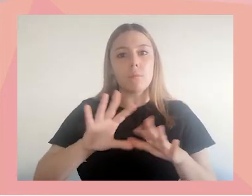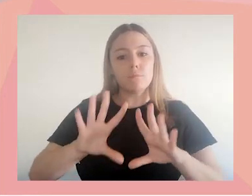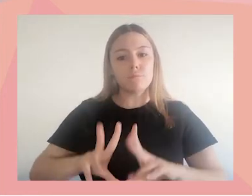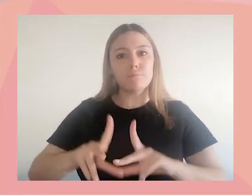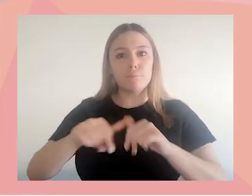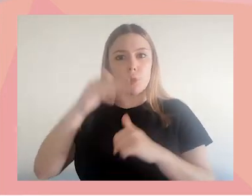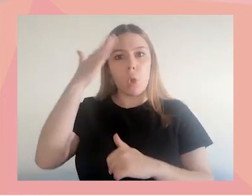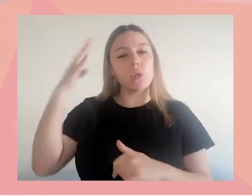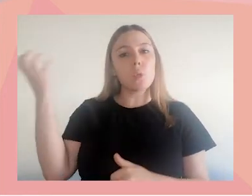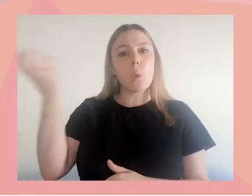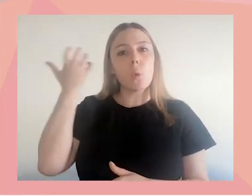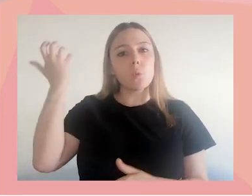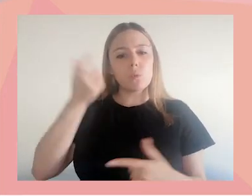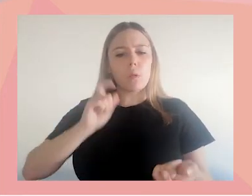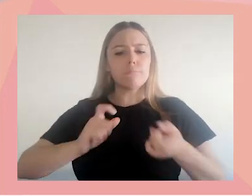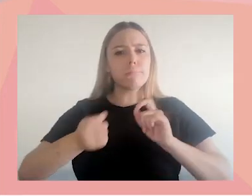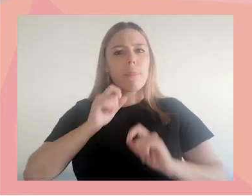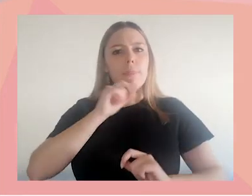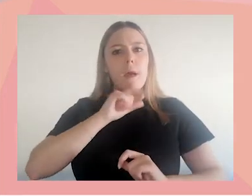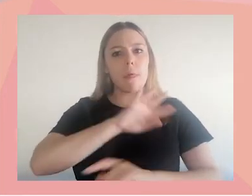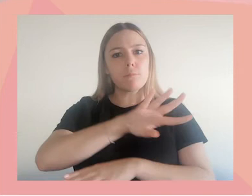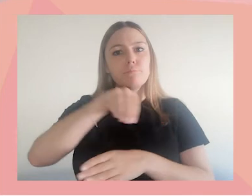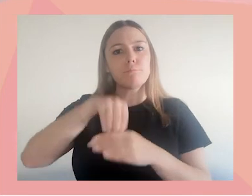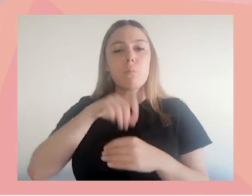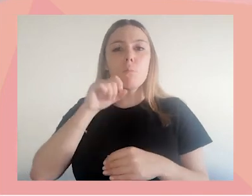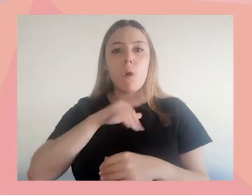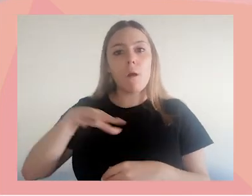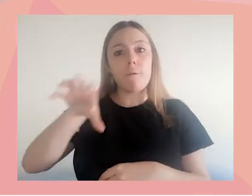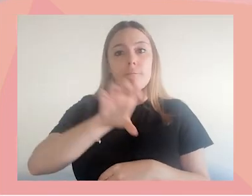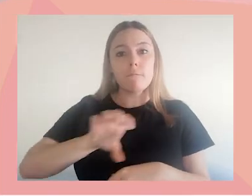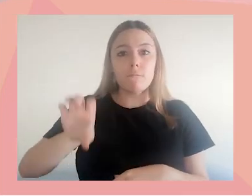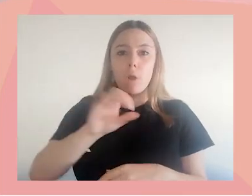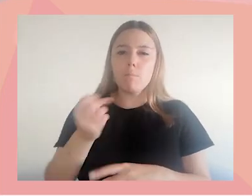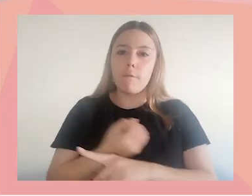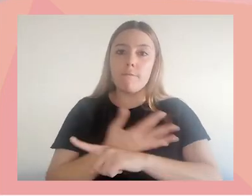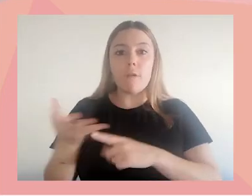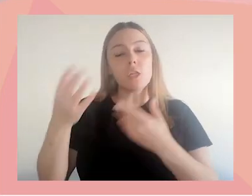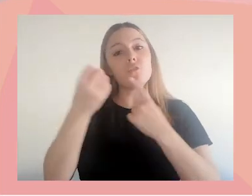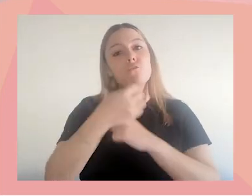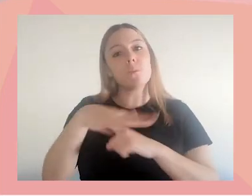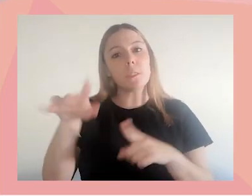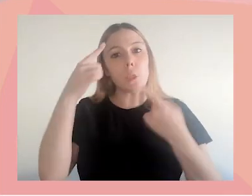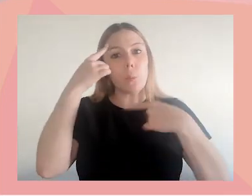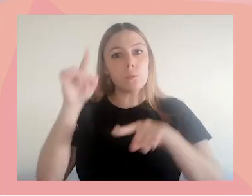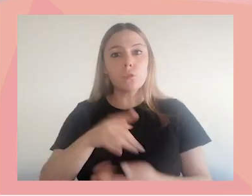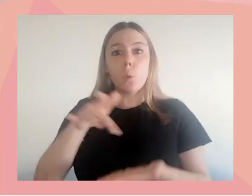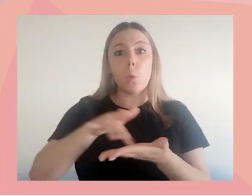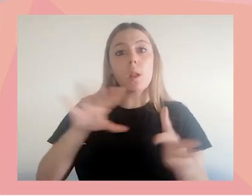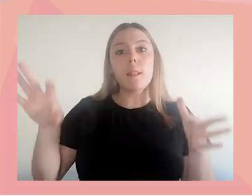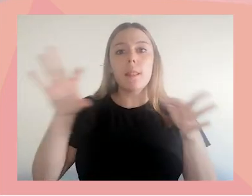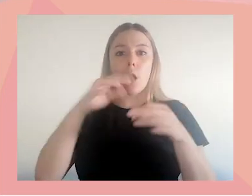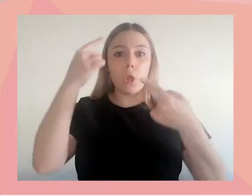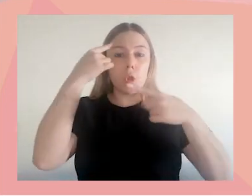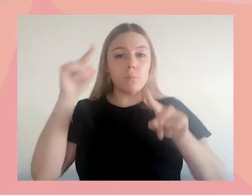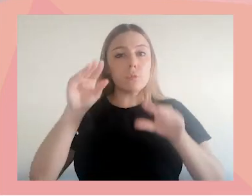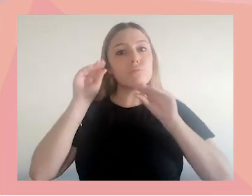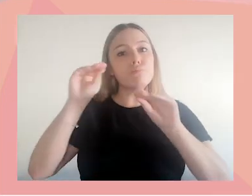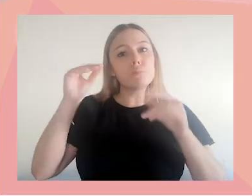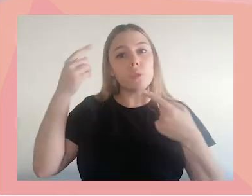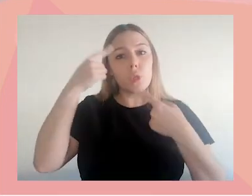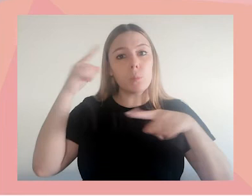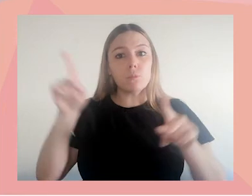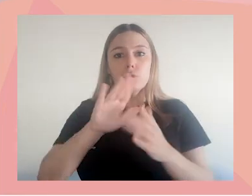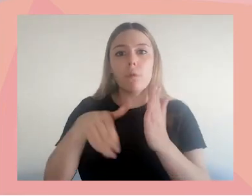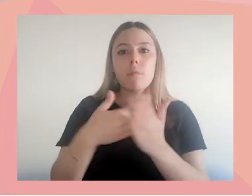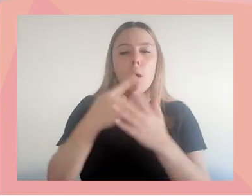o desenvolvimento de uma consciência cultural crítica que pode ser integrada em diversos cenários de formação de professores. Um manual para professores e formadores